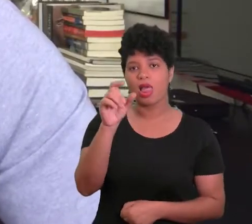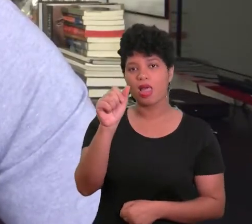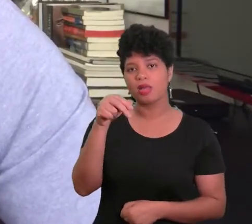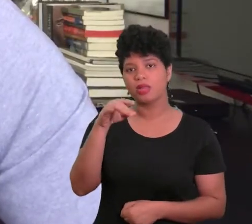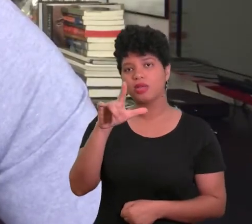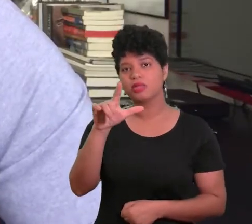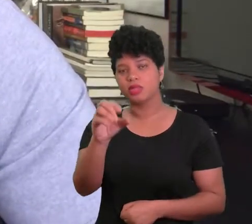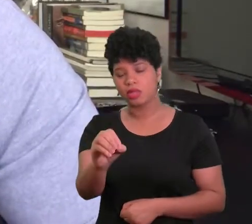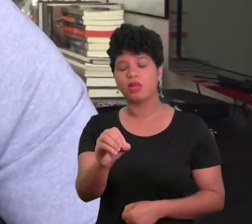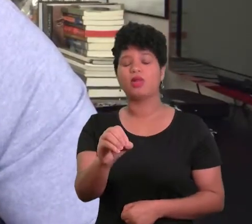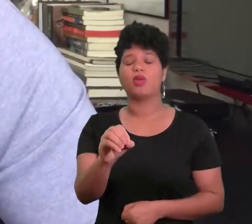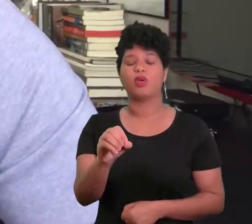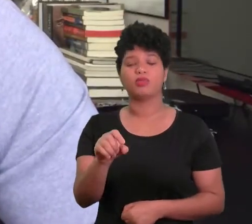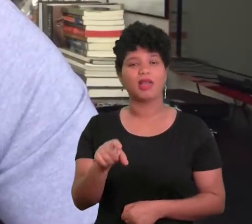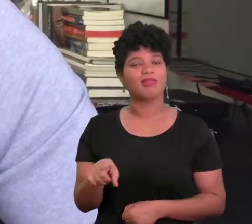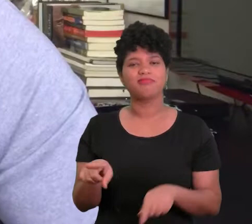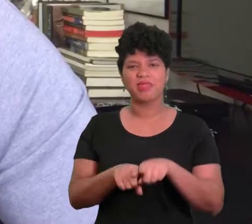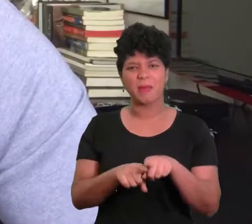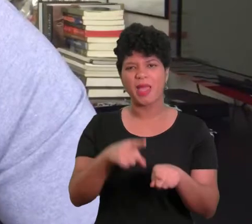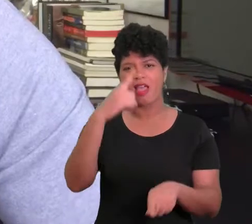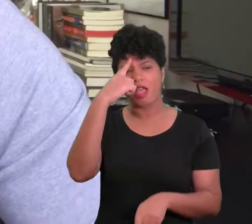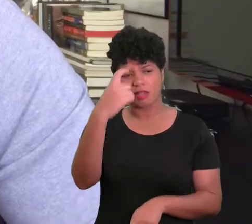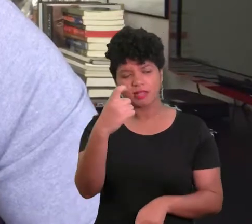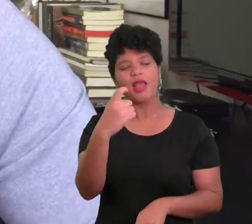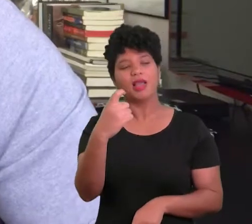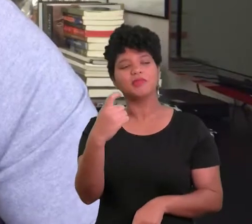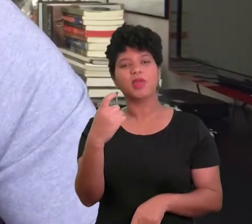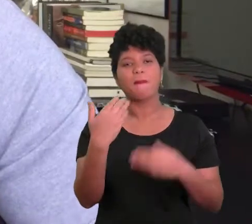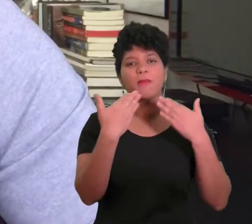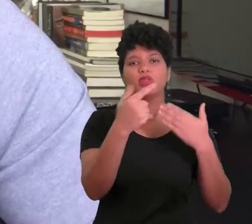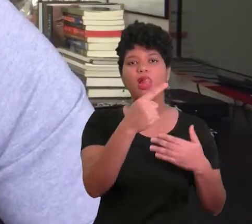Miranda, que também abraçou essa proposta